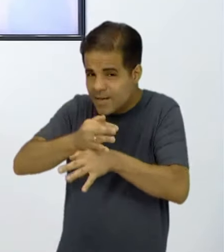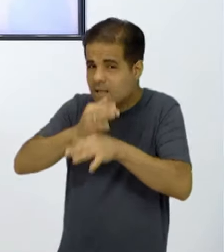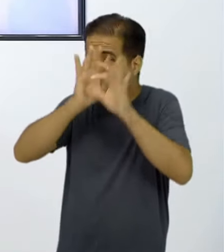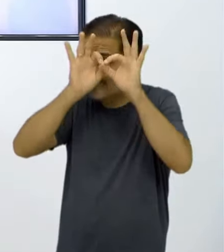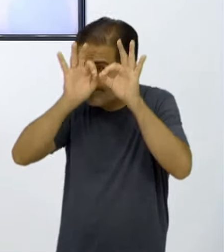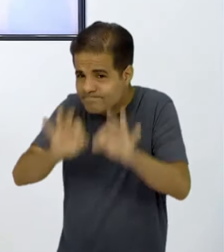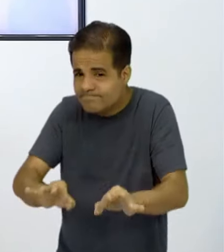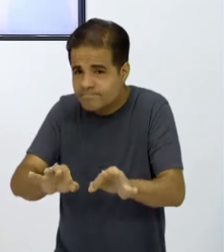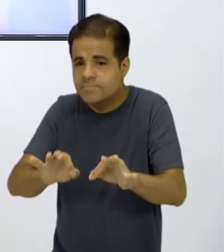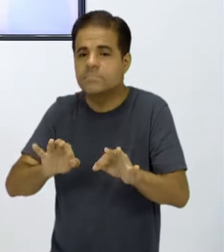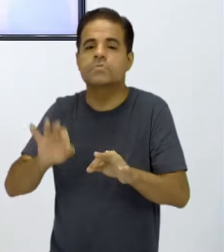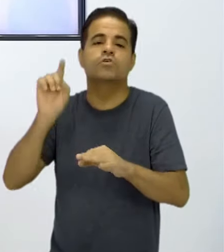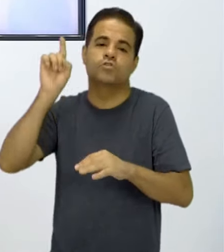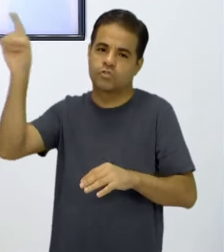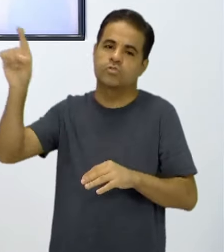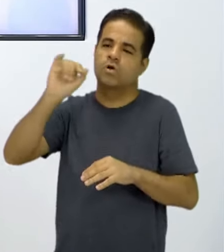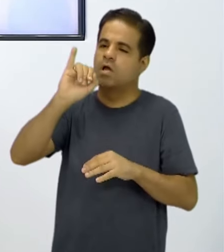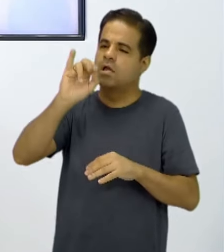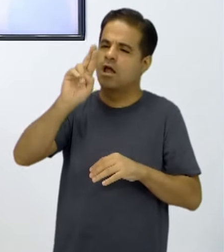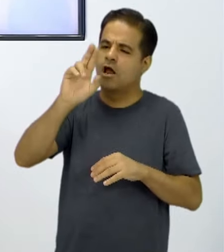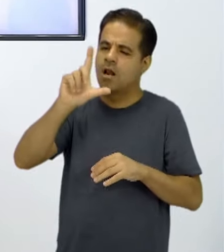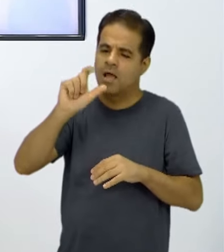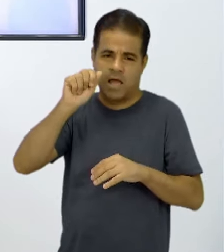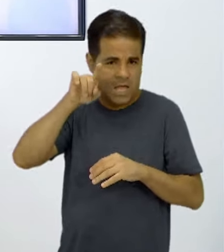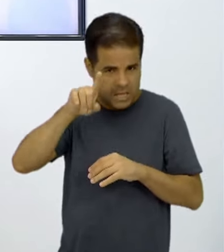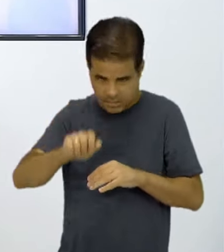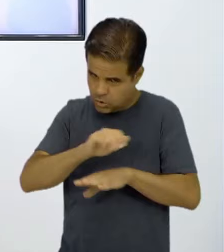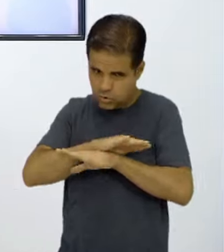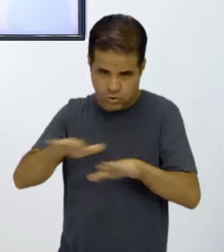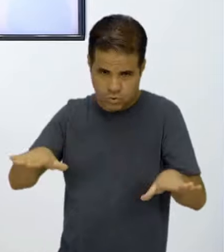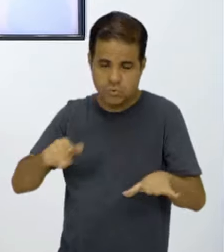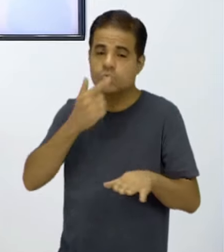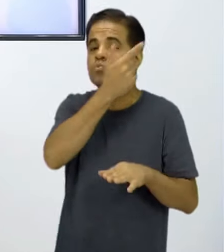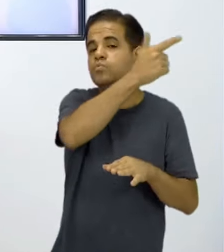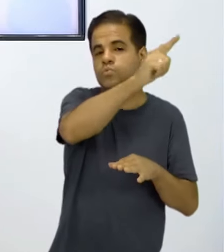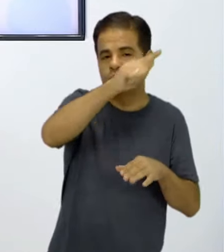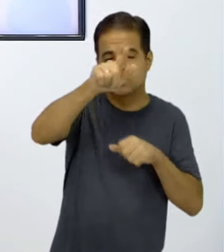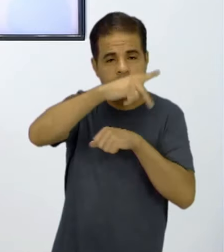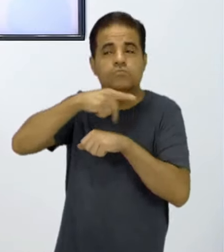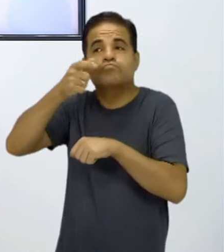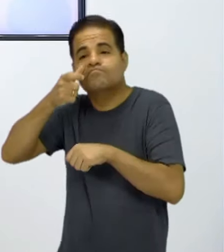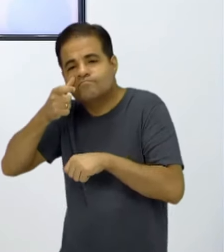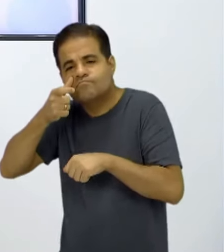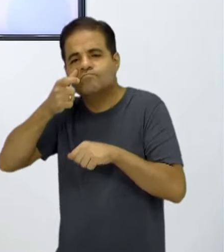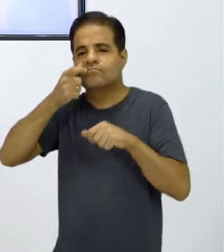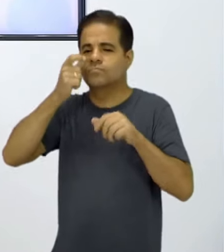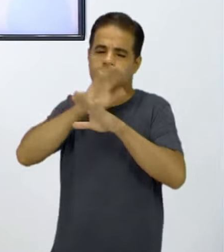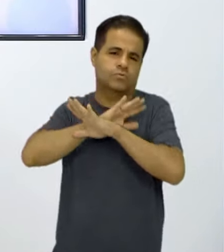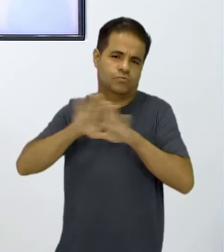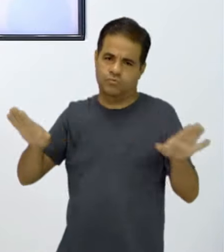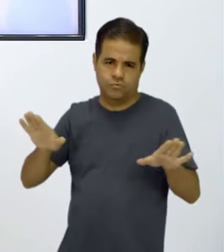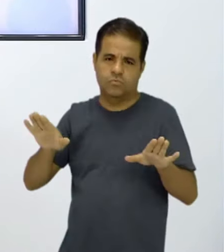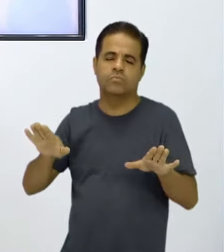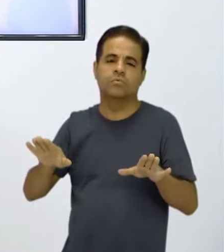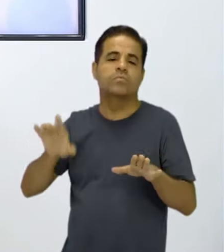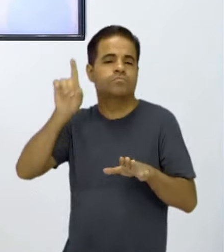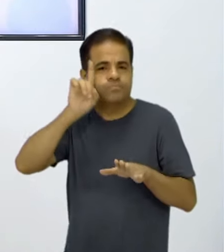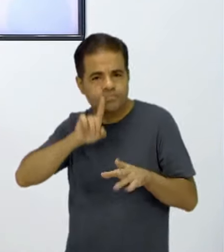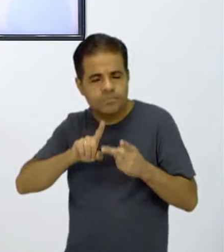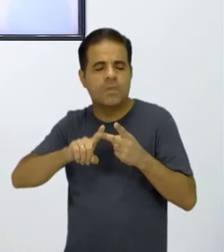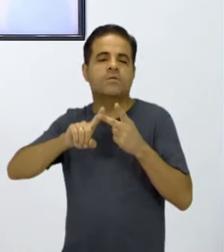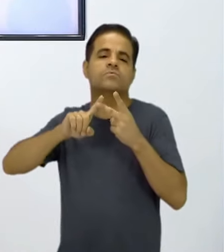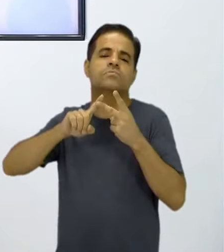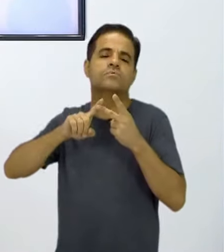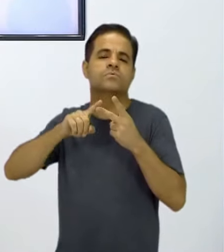feriado feriado mesmo só na Irlanda nos outros dias são só observados na eles são observados aí nos outros lugares legais nos Estados